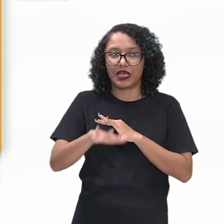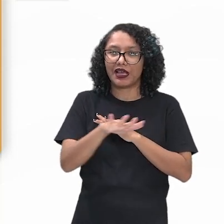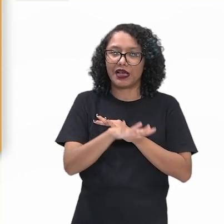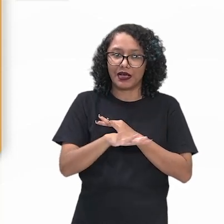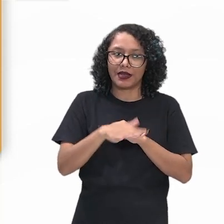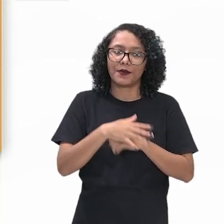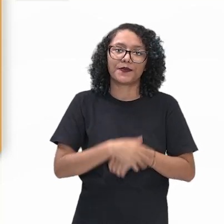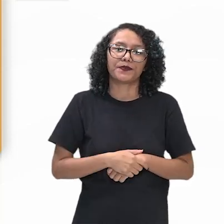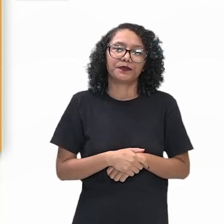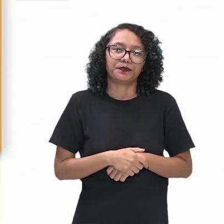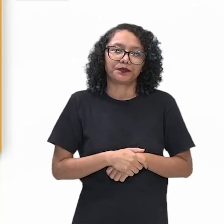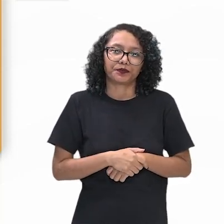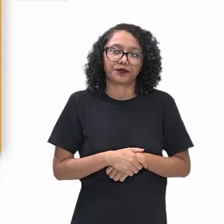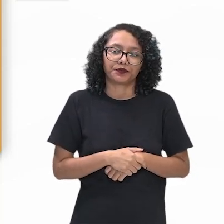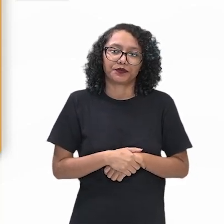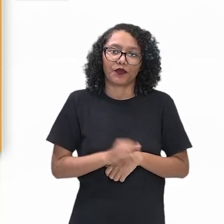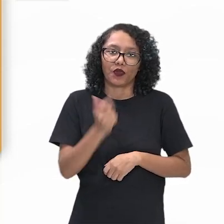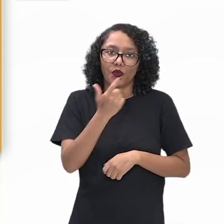Outra